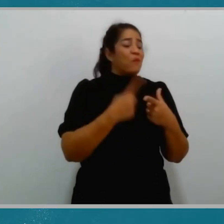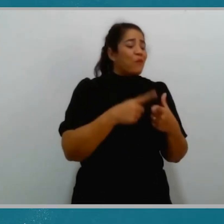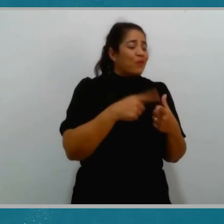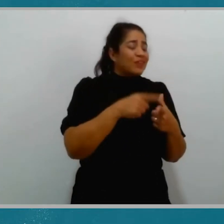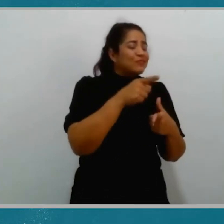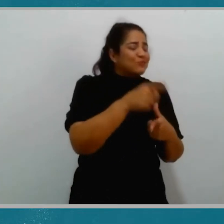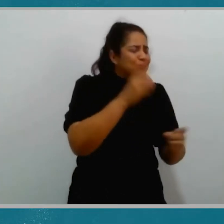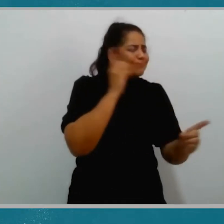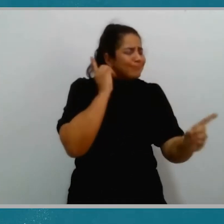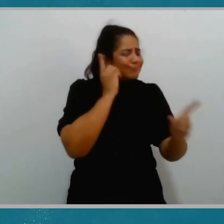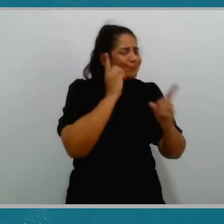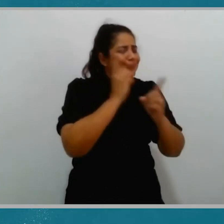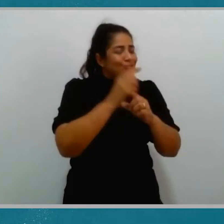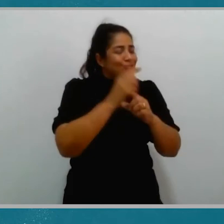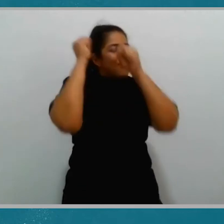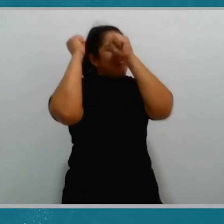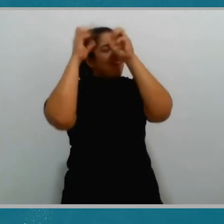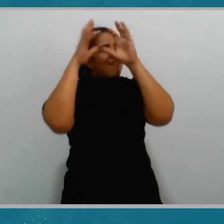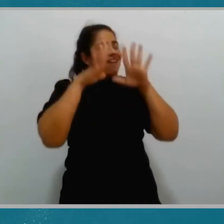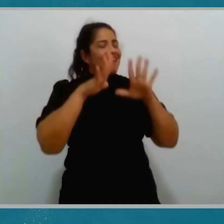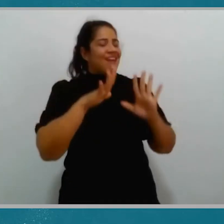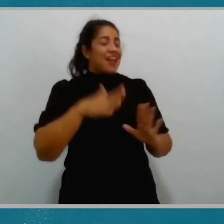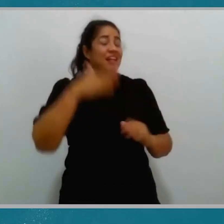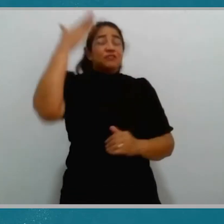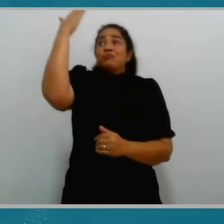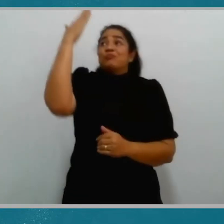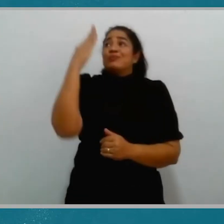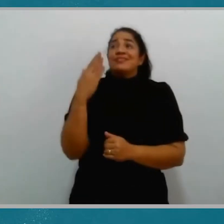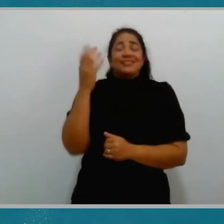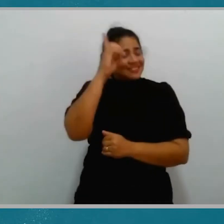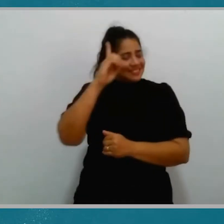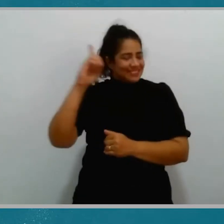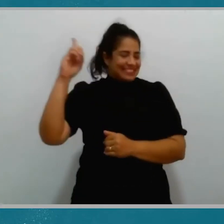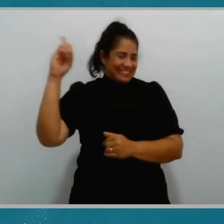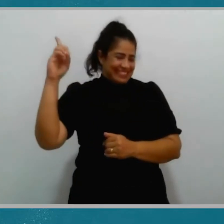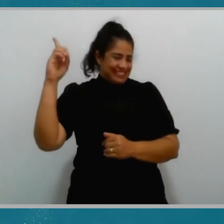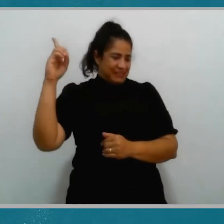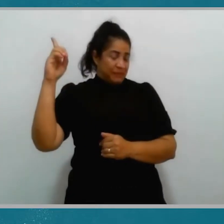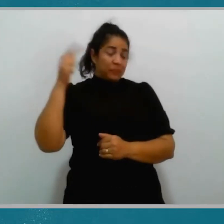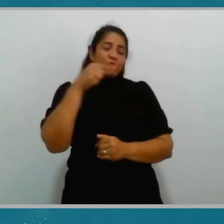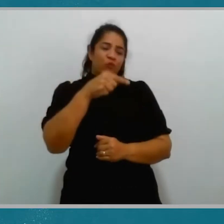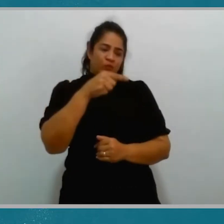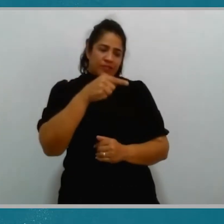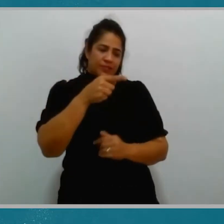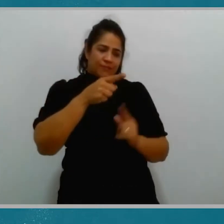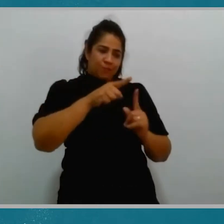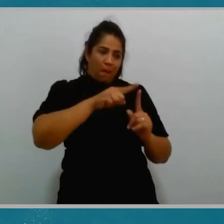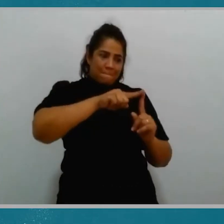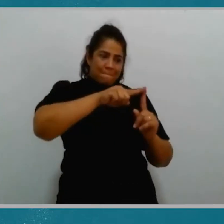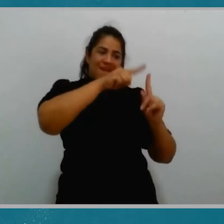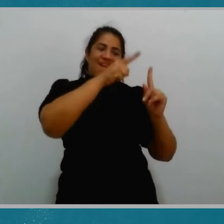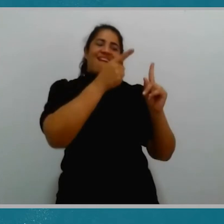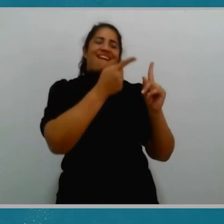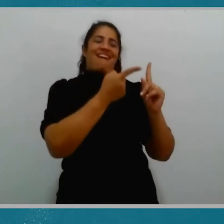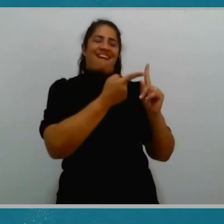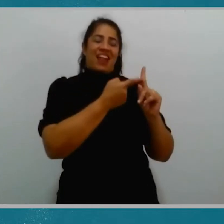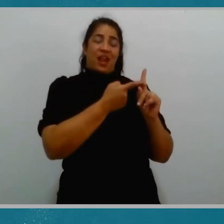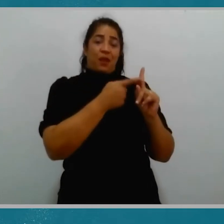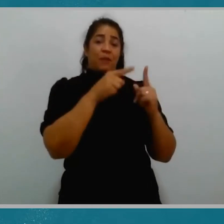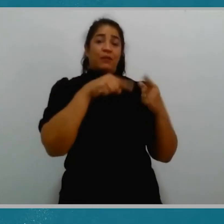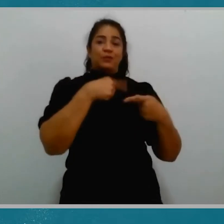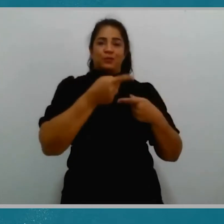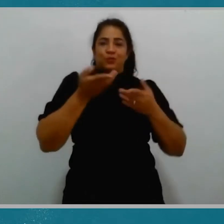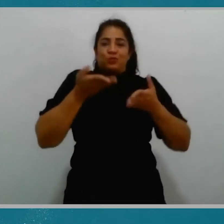graça diante de Deus. Eis que conceberás e darás à luz um